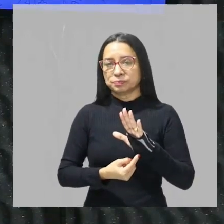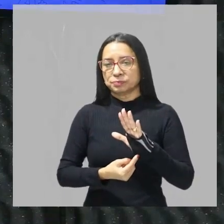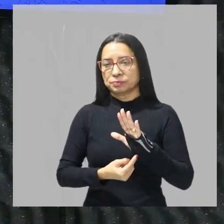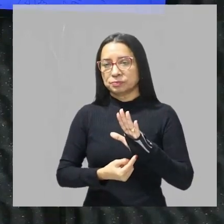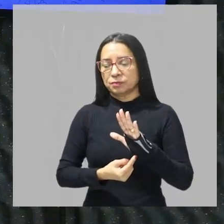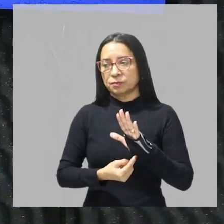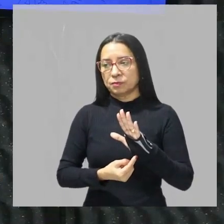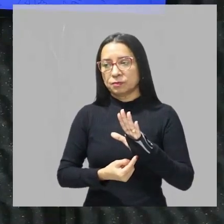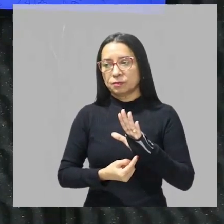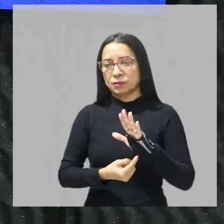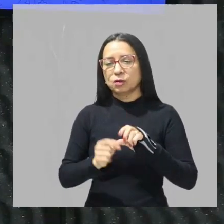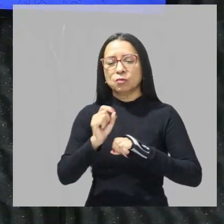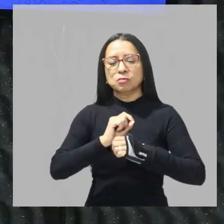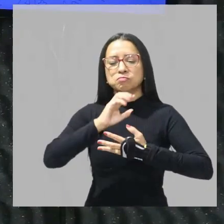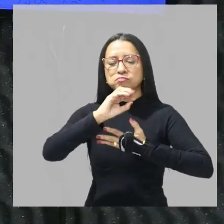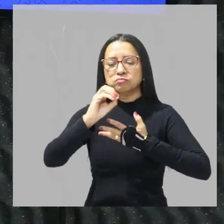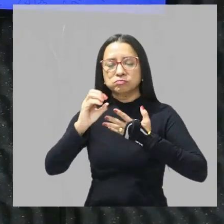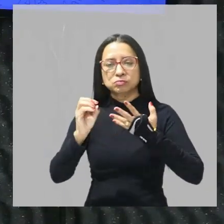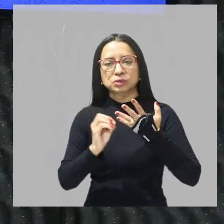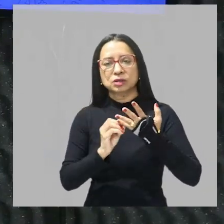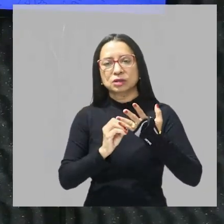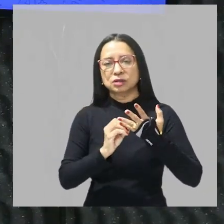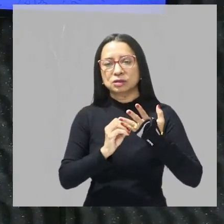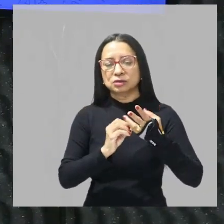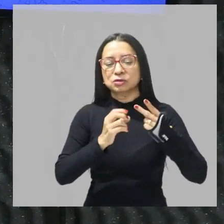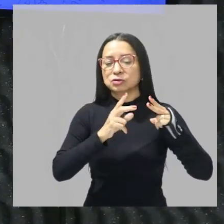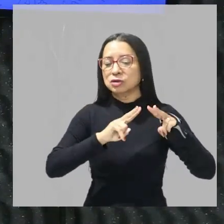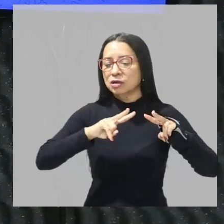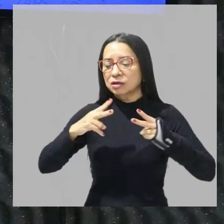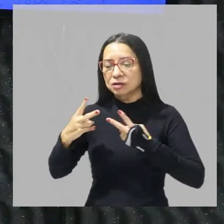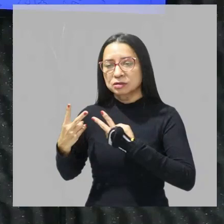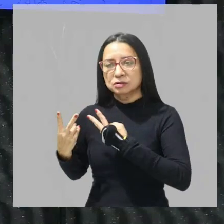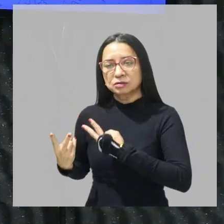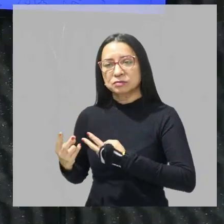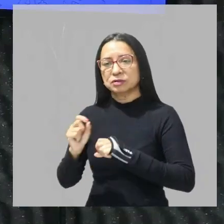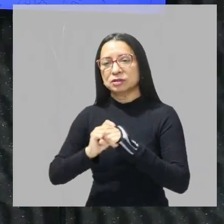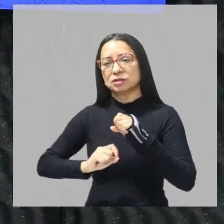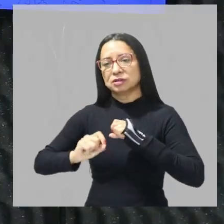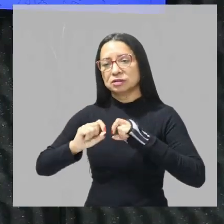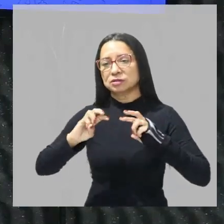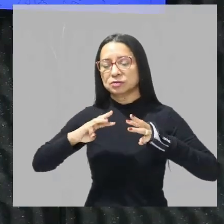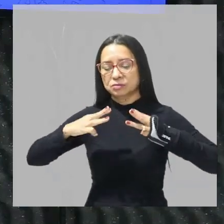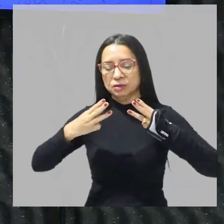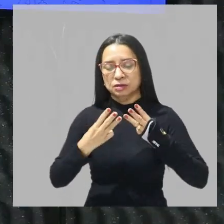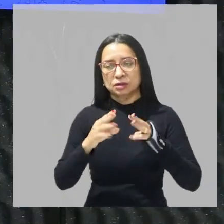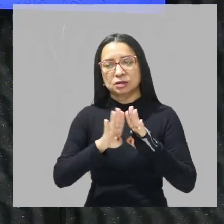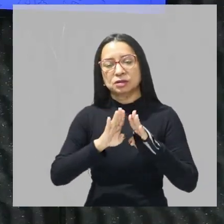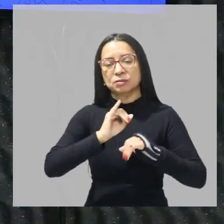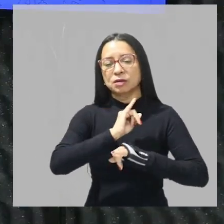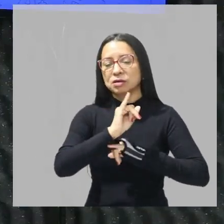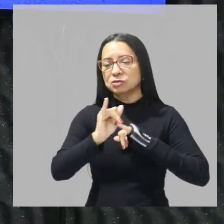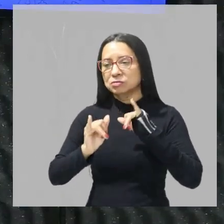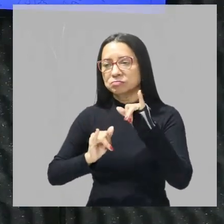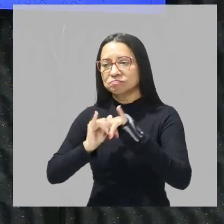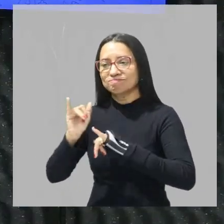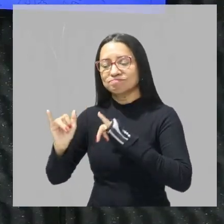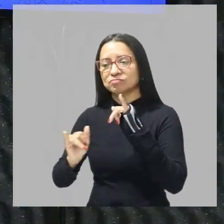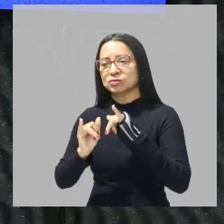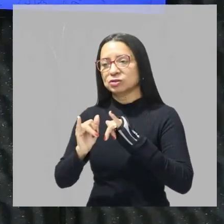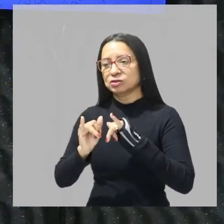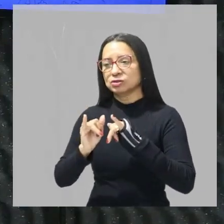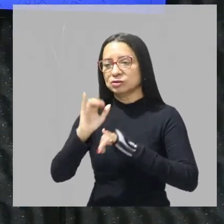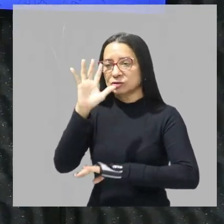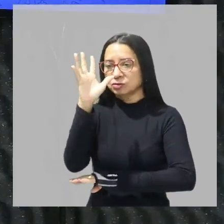de transferência de matéria e de energia em um ecossistema. Analise a seguinte teia alimentar. Olha